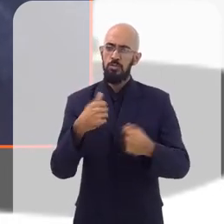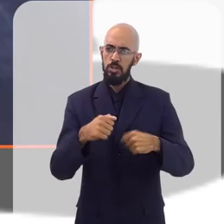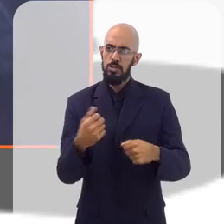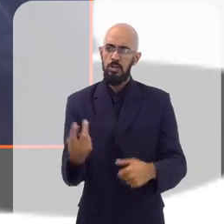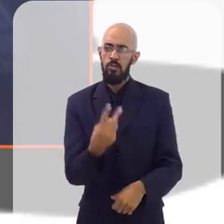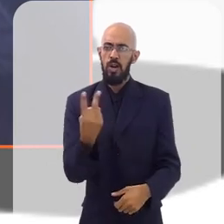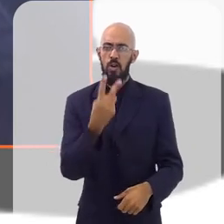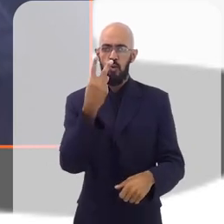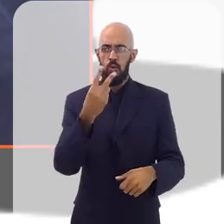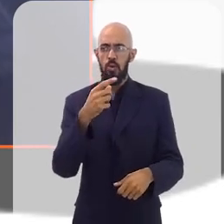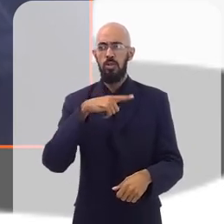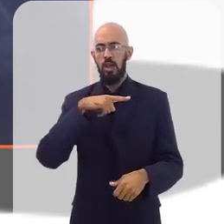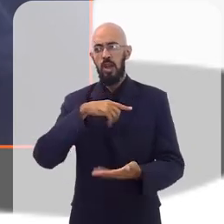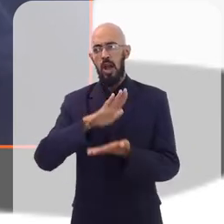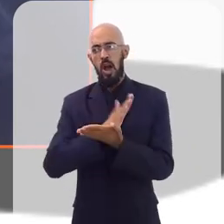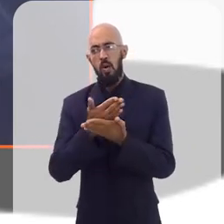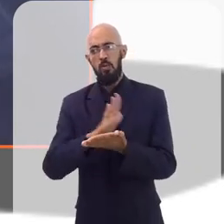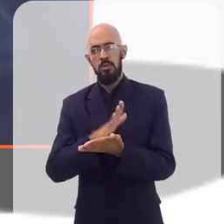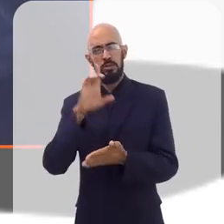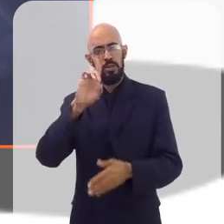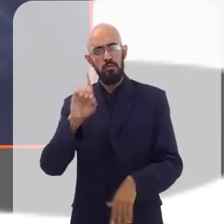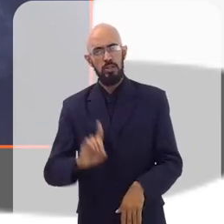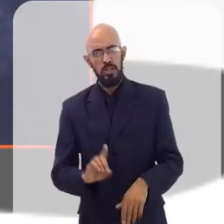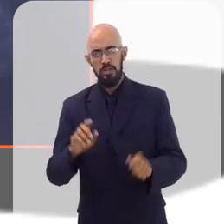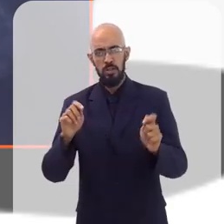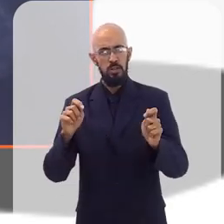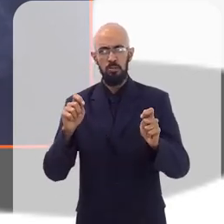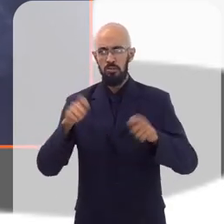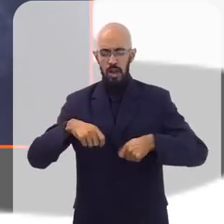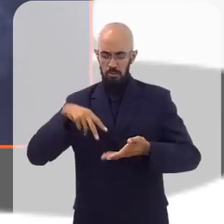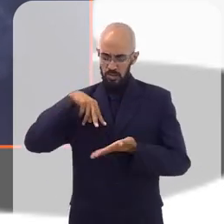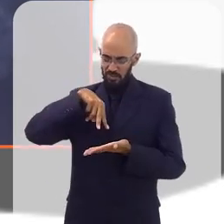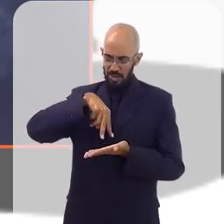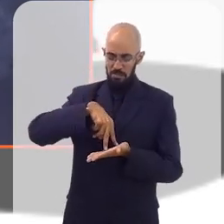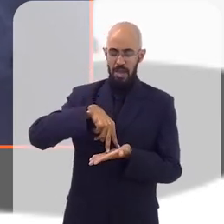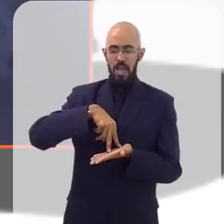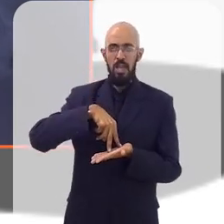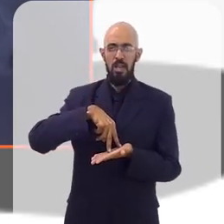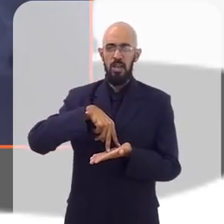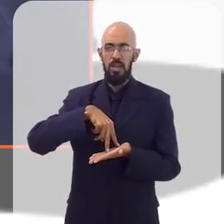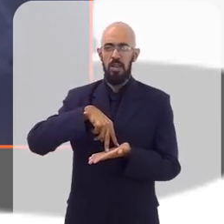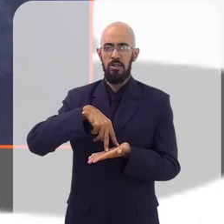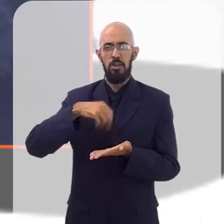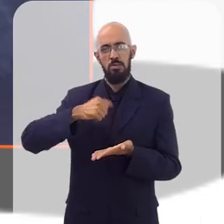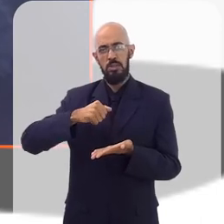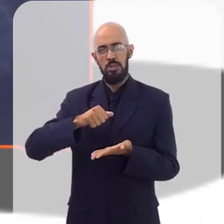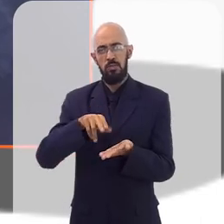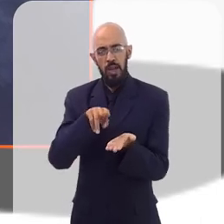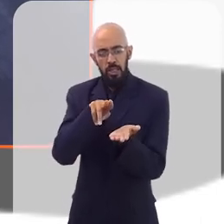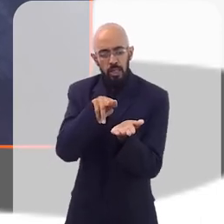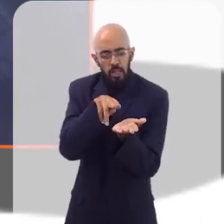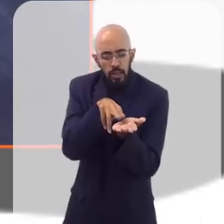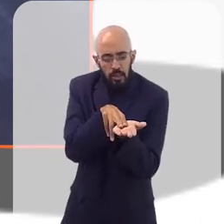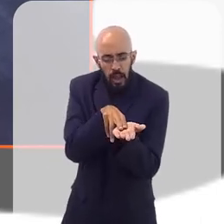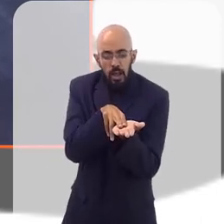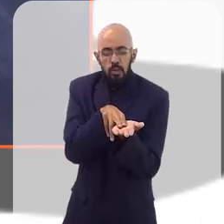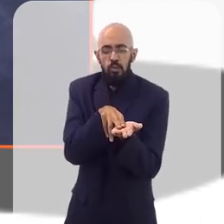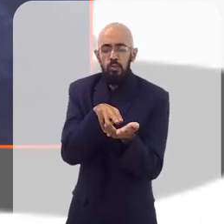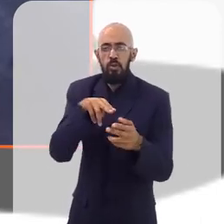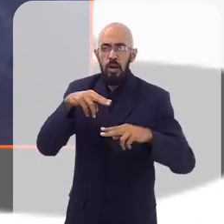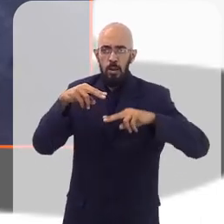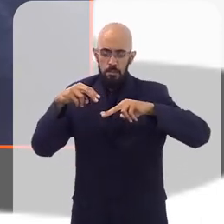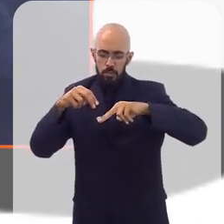tem que valorizar tem determinada deficiência que você não fica em pé você ficar deitado